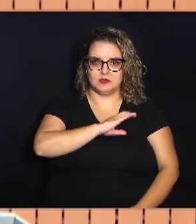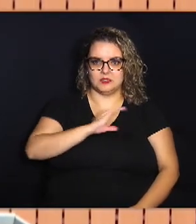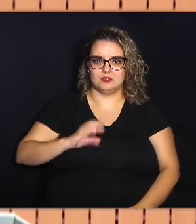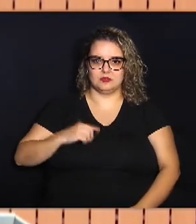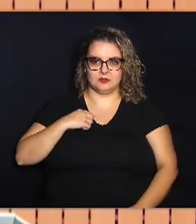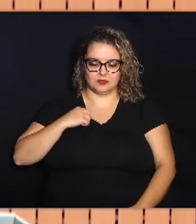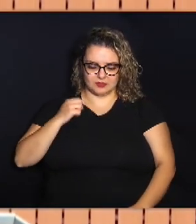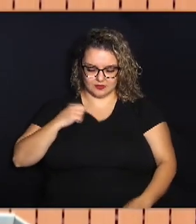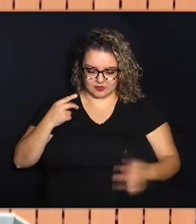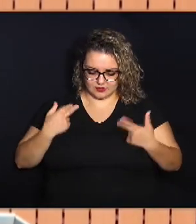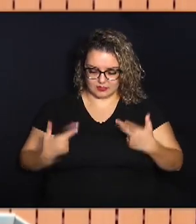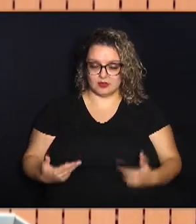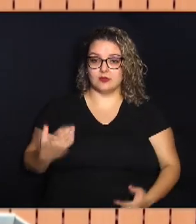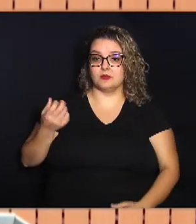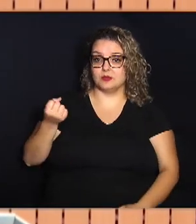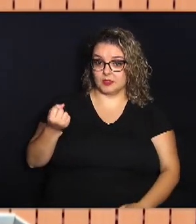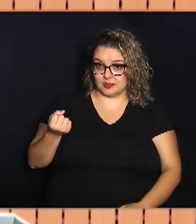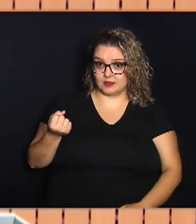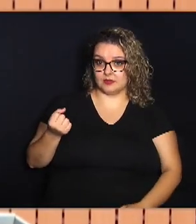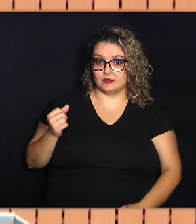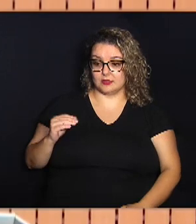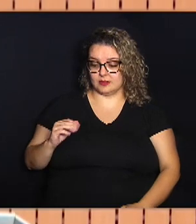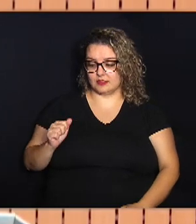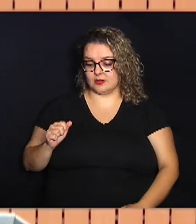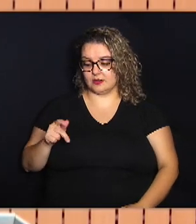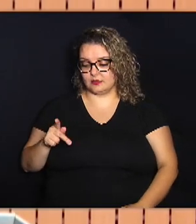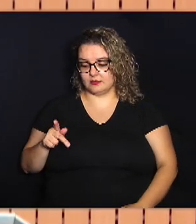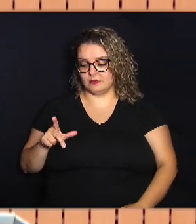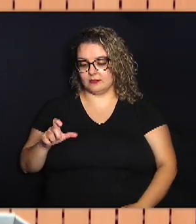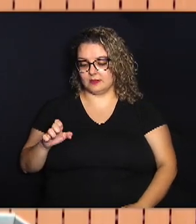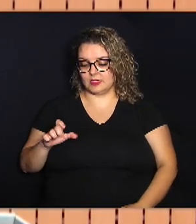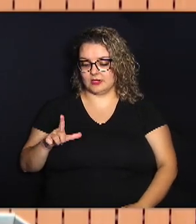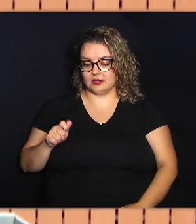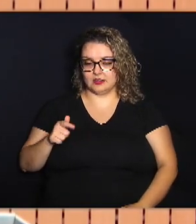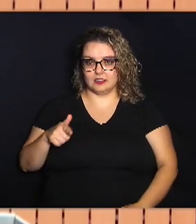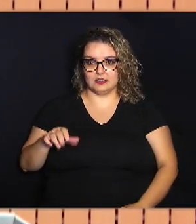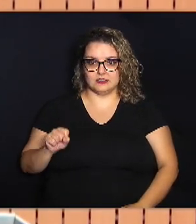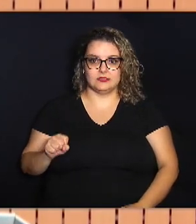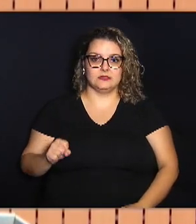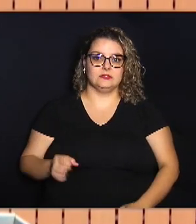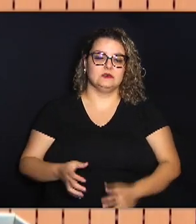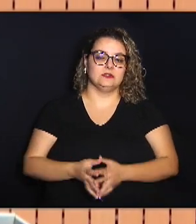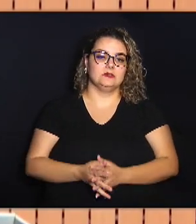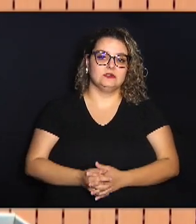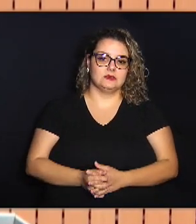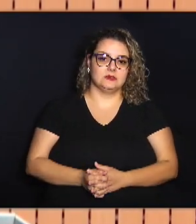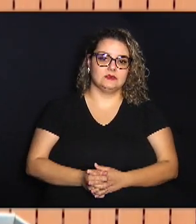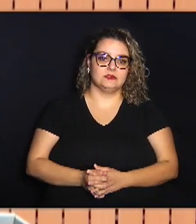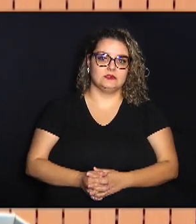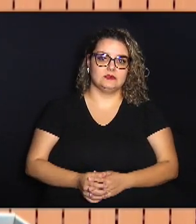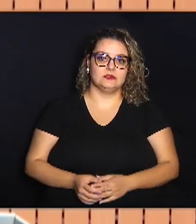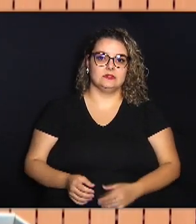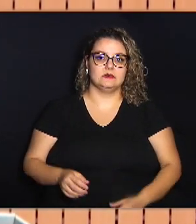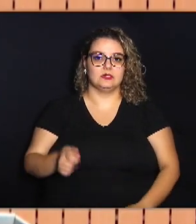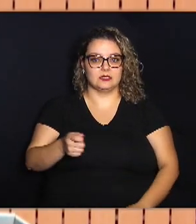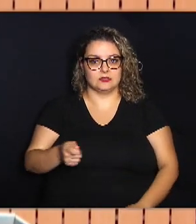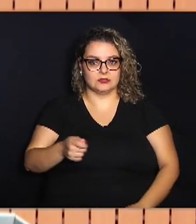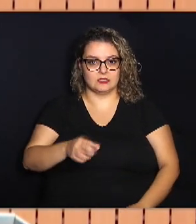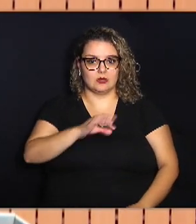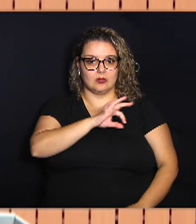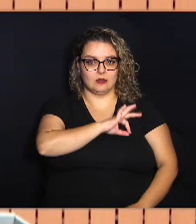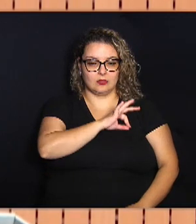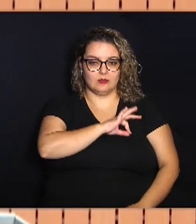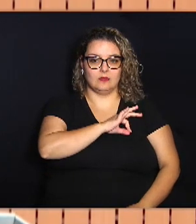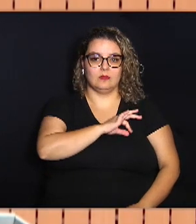branca, né? Capelães da nossa Polícia Militar, da Associação PMs de Cristo, e a gente vai